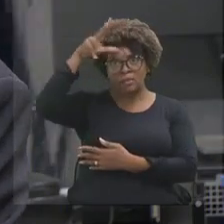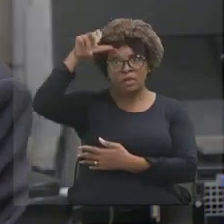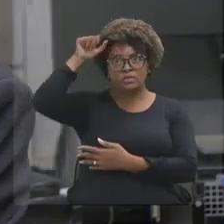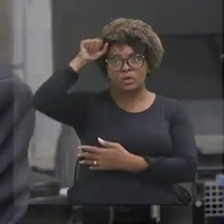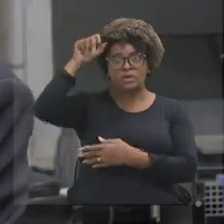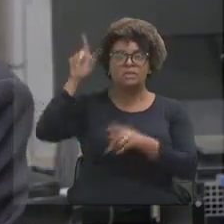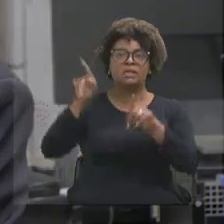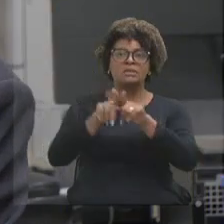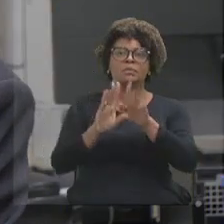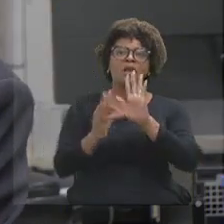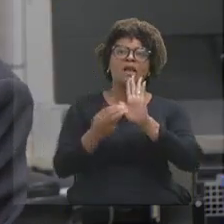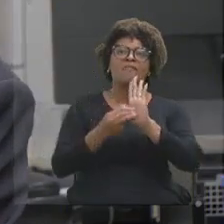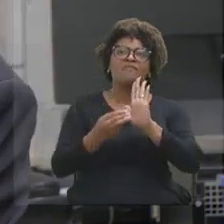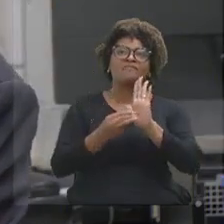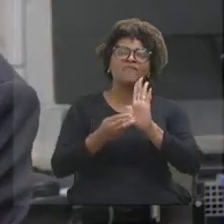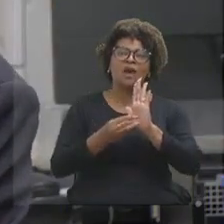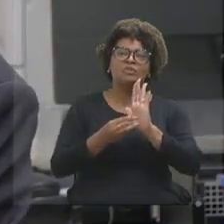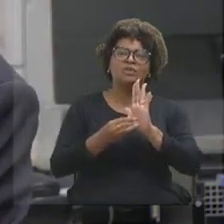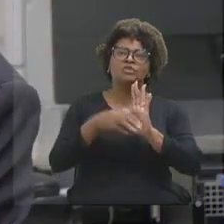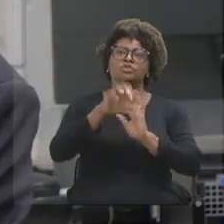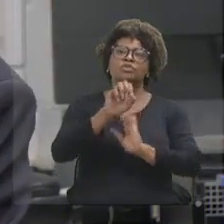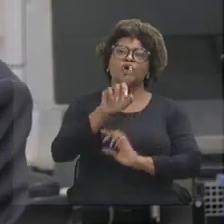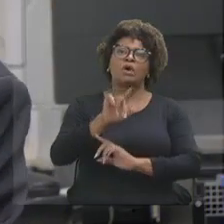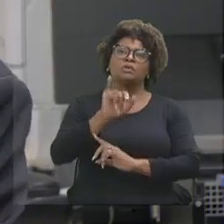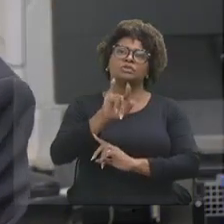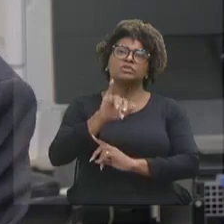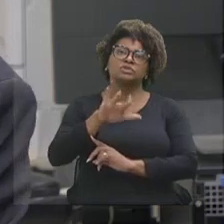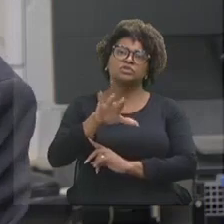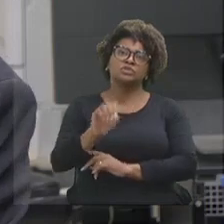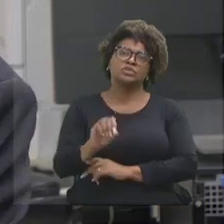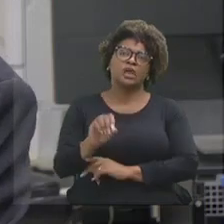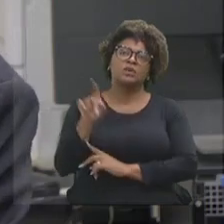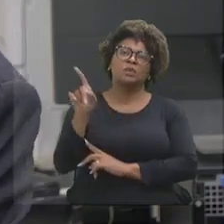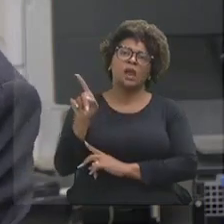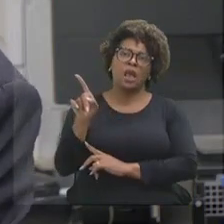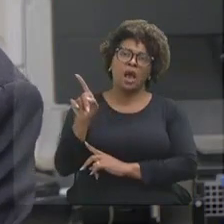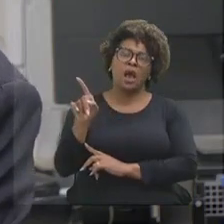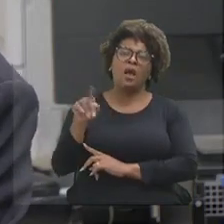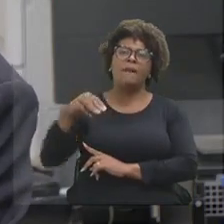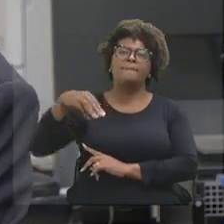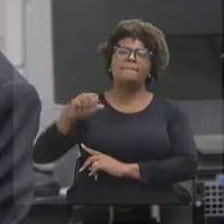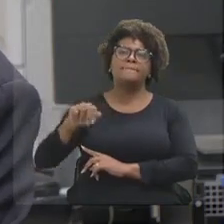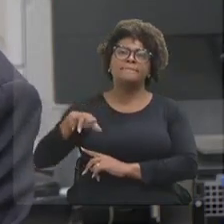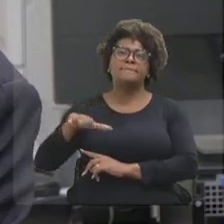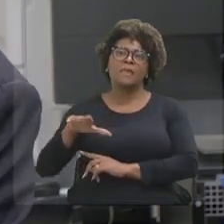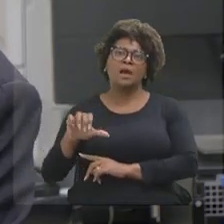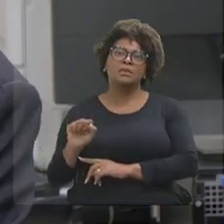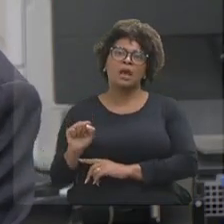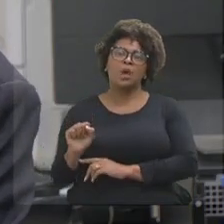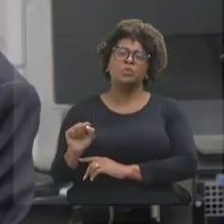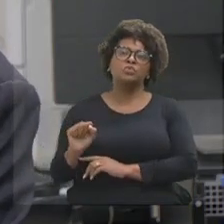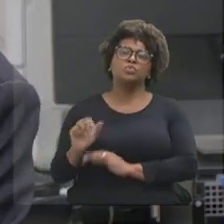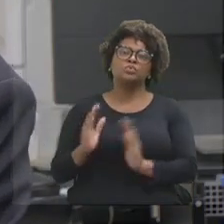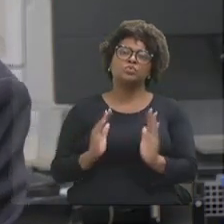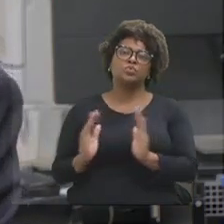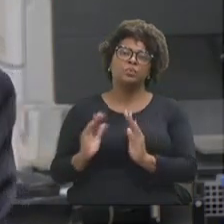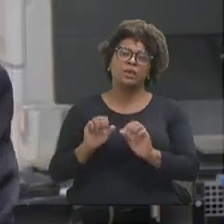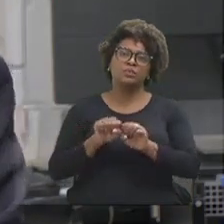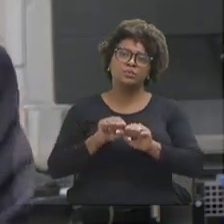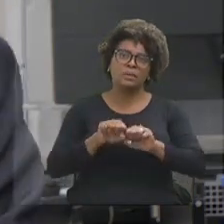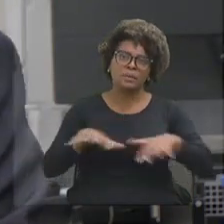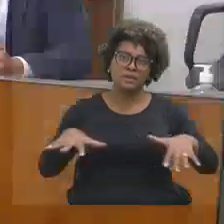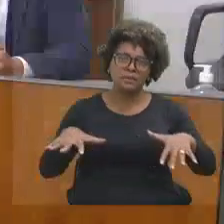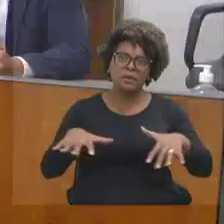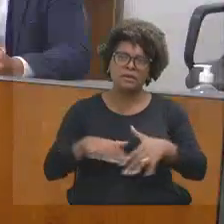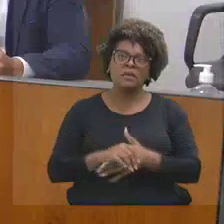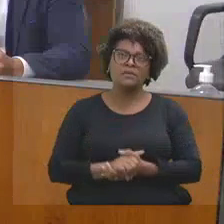a pandemia Então se é isso mesmo sua excelência tem conhecimento disso né são essas as minhas indagações